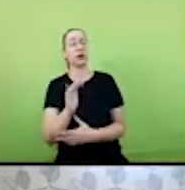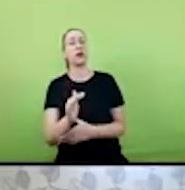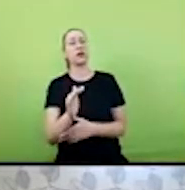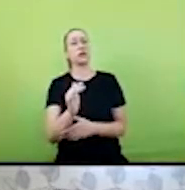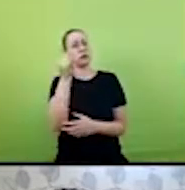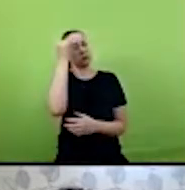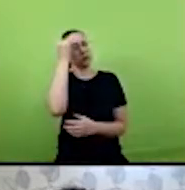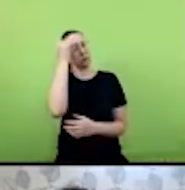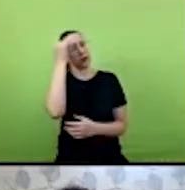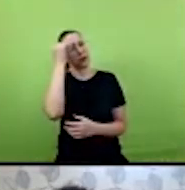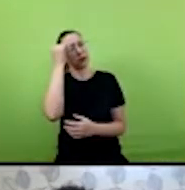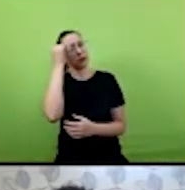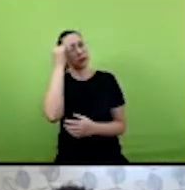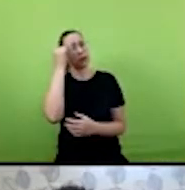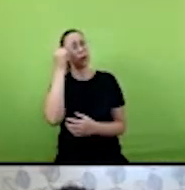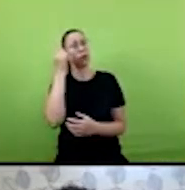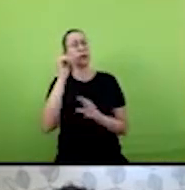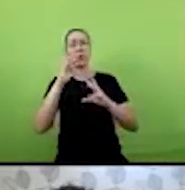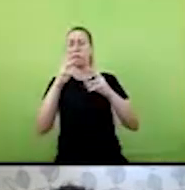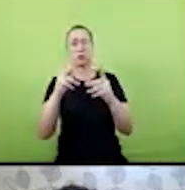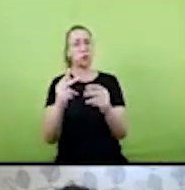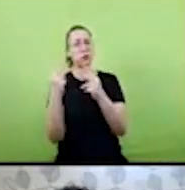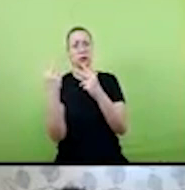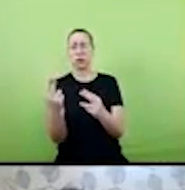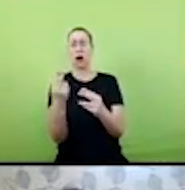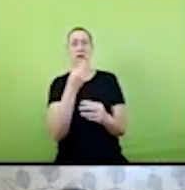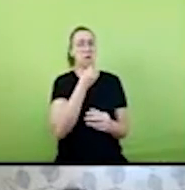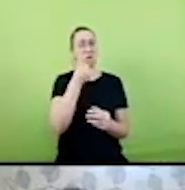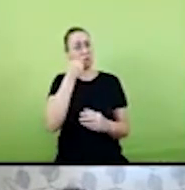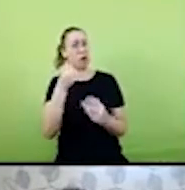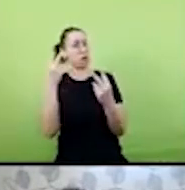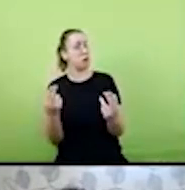aí das atividades das escolas, a gente realiza oficinas,